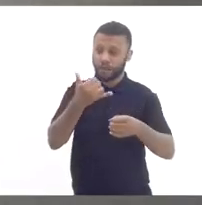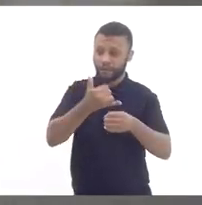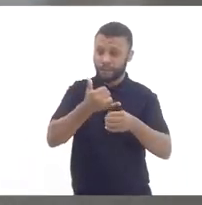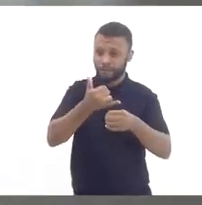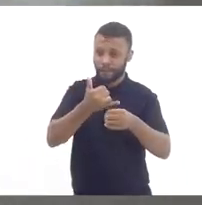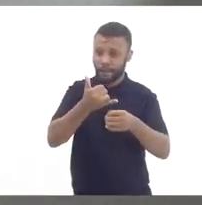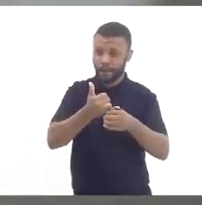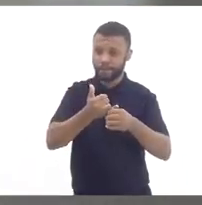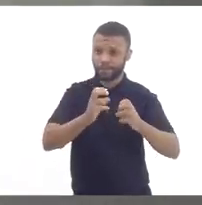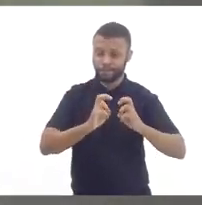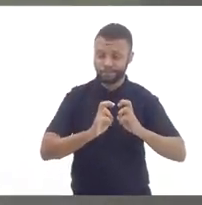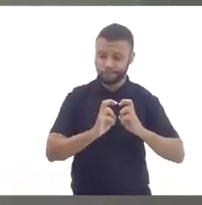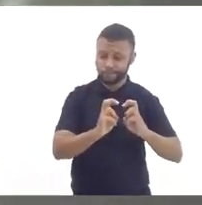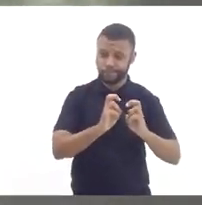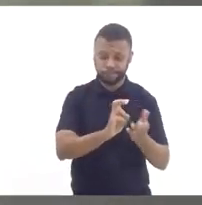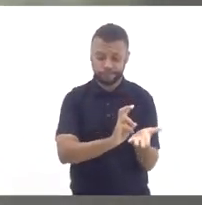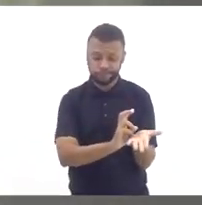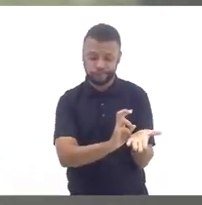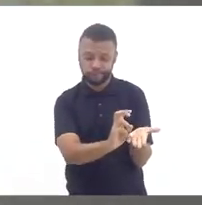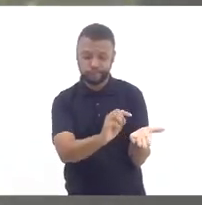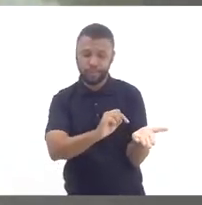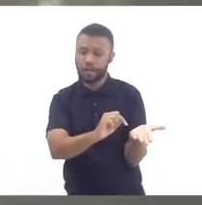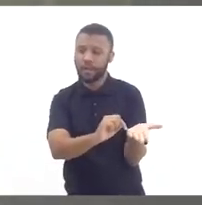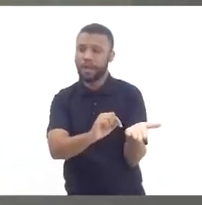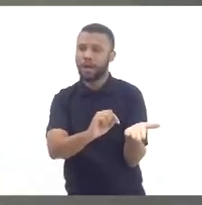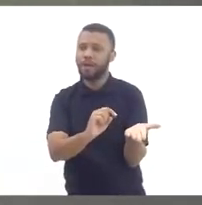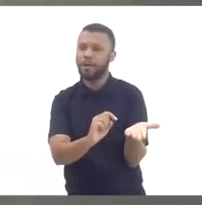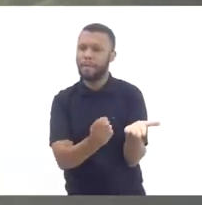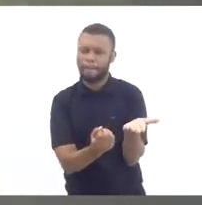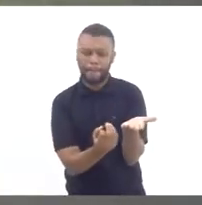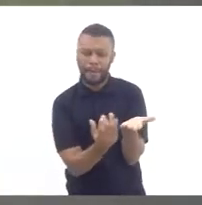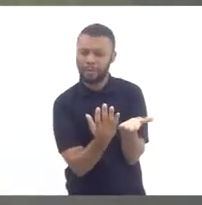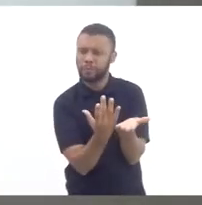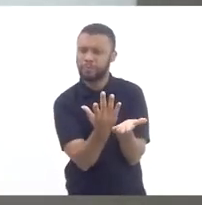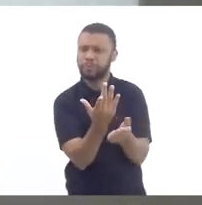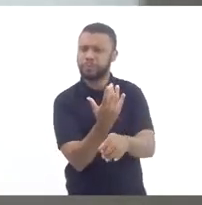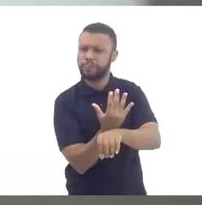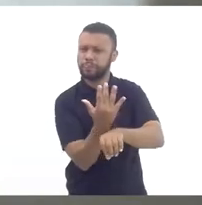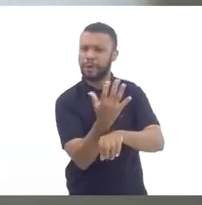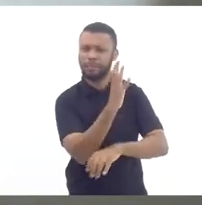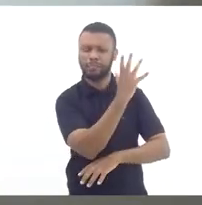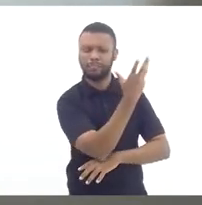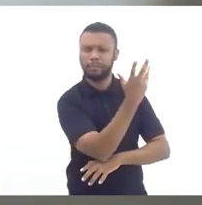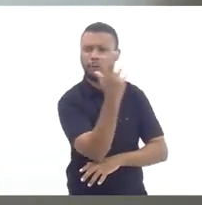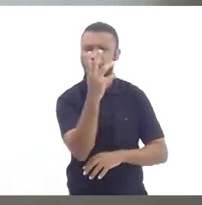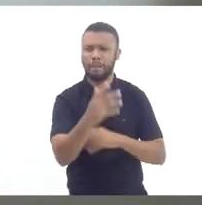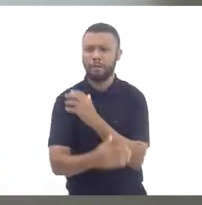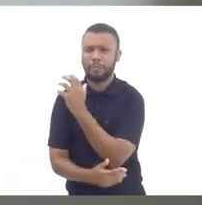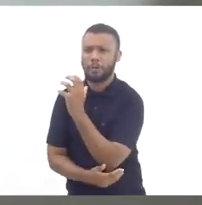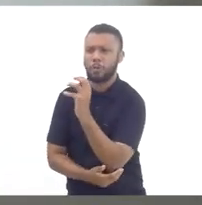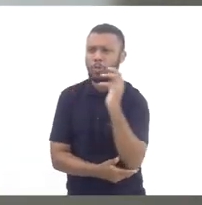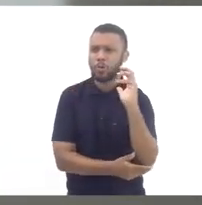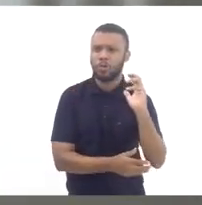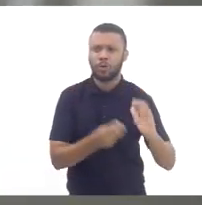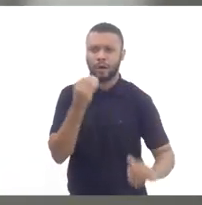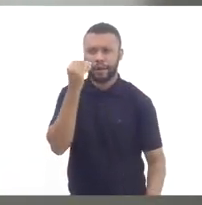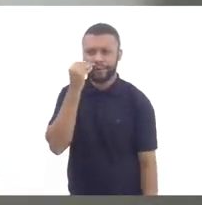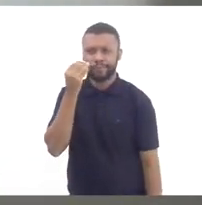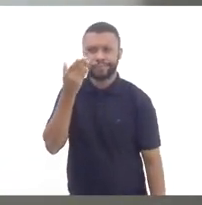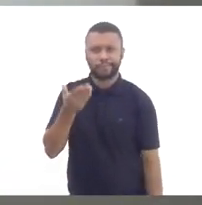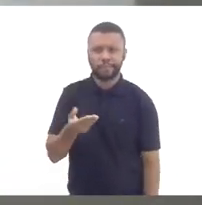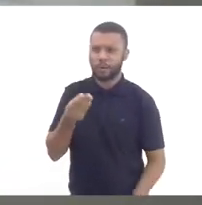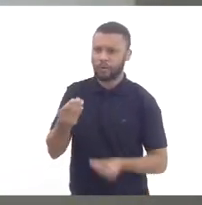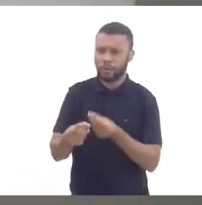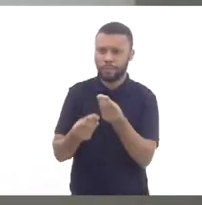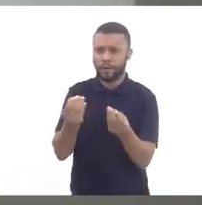Ali na frente é a estação Tancredo Neves. Olha o matagal, tanto de um lado quanto do outro. Mais um material depositado. Aí eu já subi